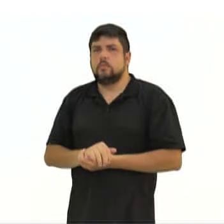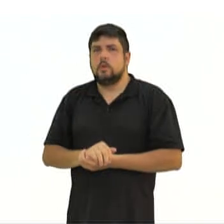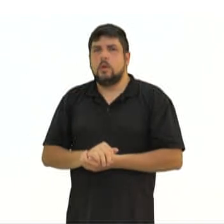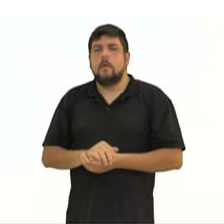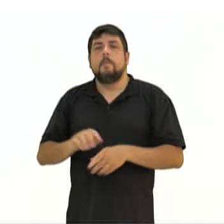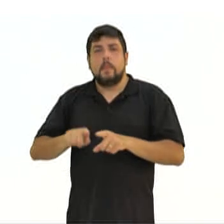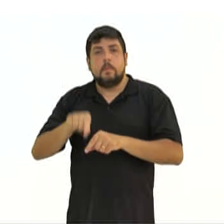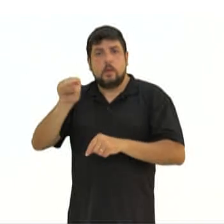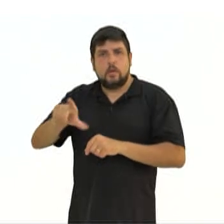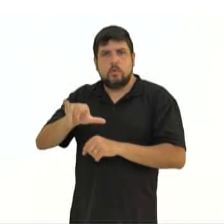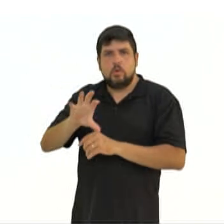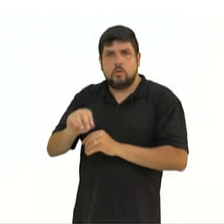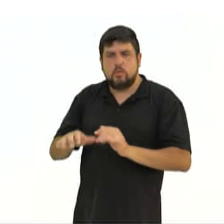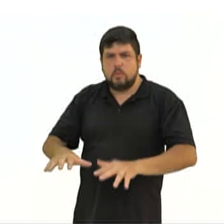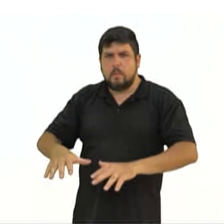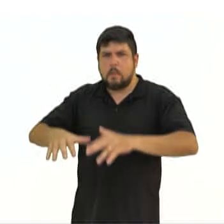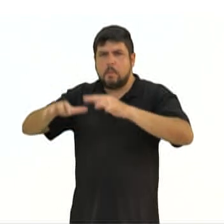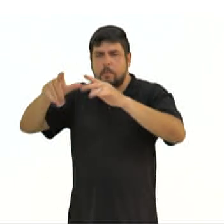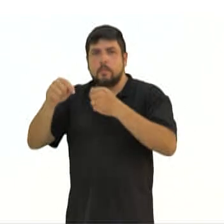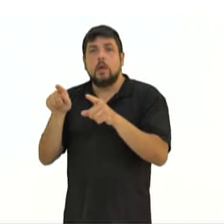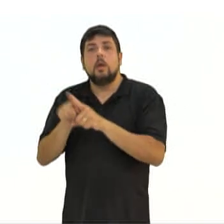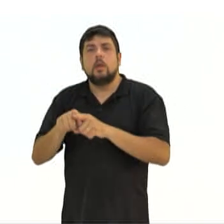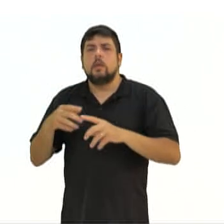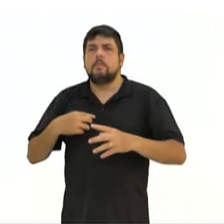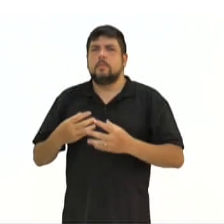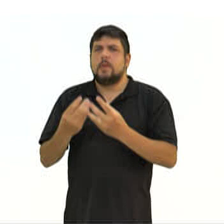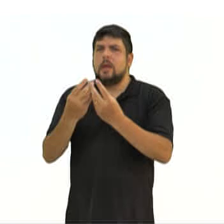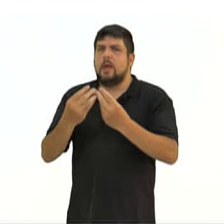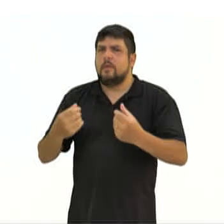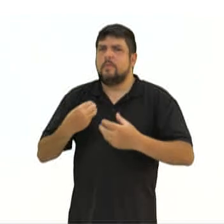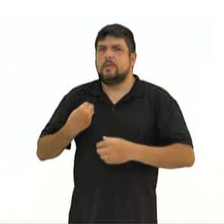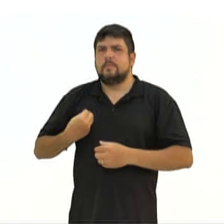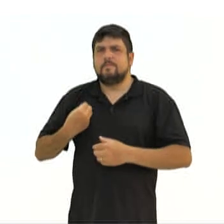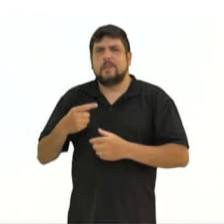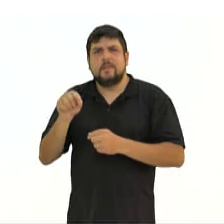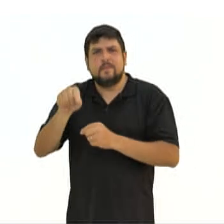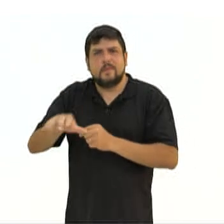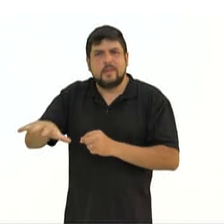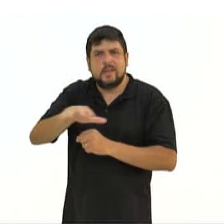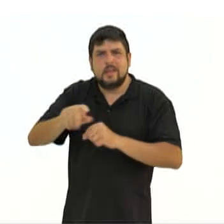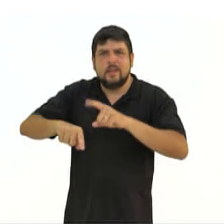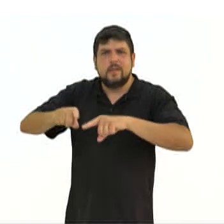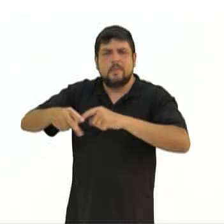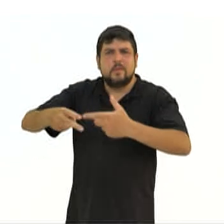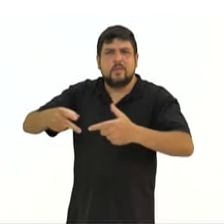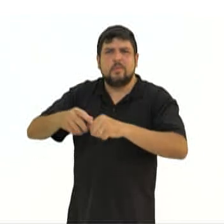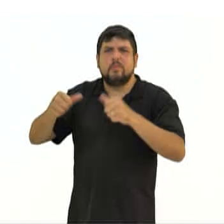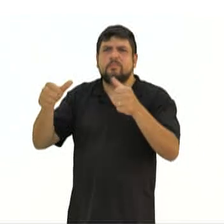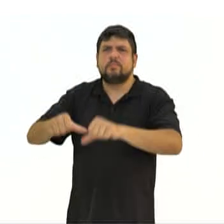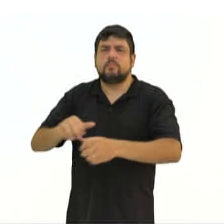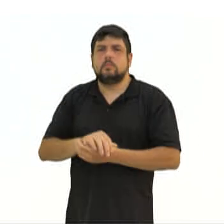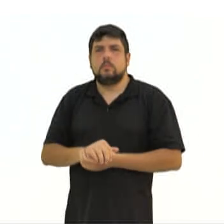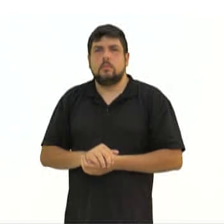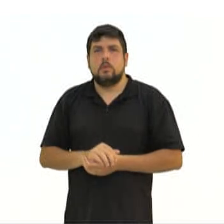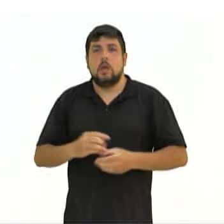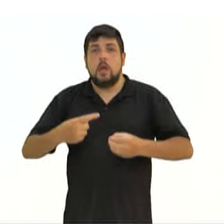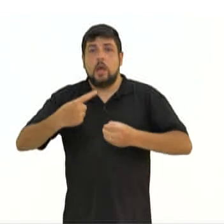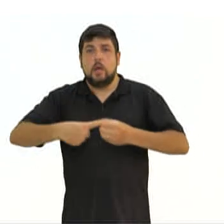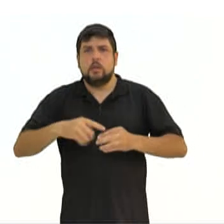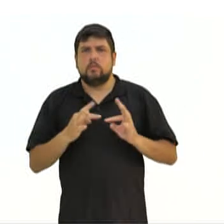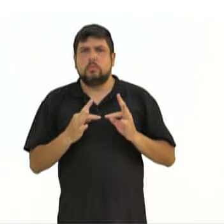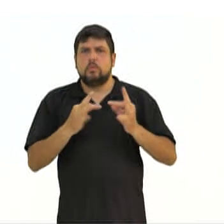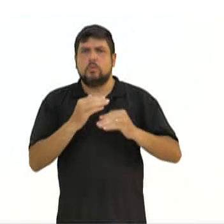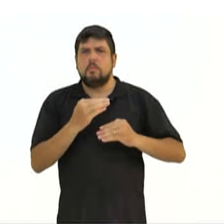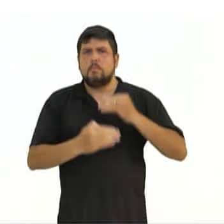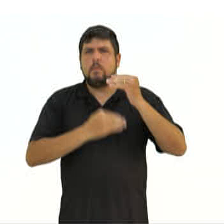elevar o volume de lixo, ele também modifica a qualidade do material despejado. Quando a sociedade progride, ela troca a televisão, o